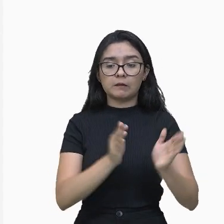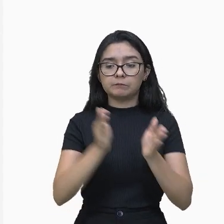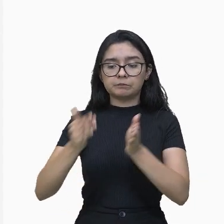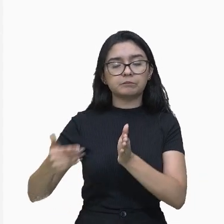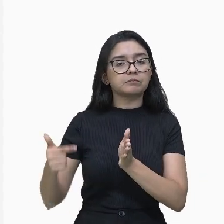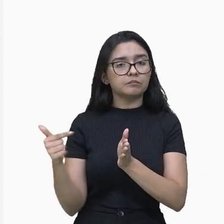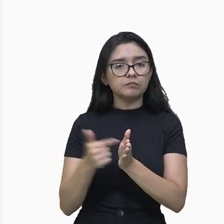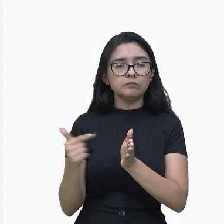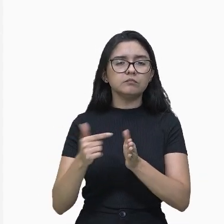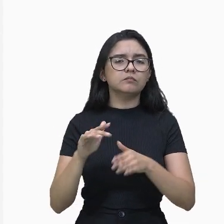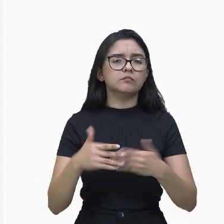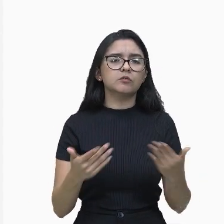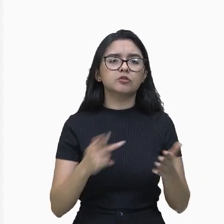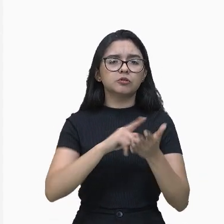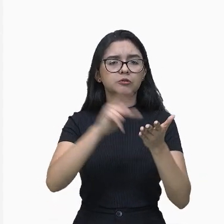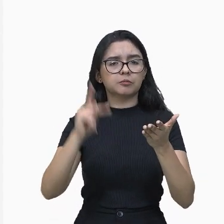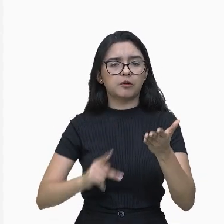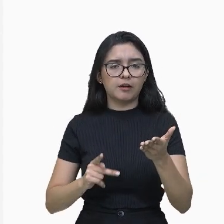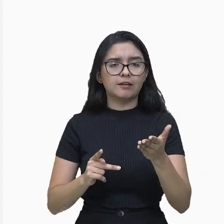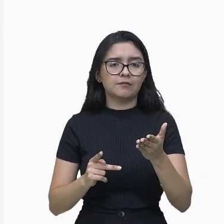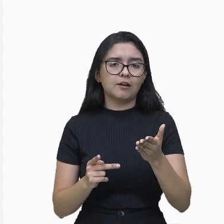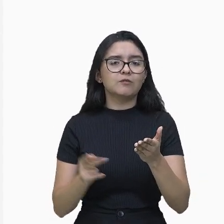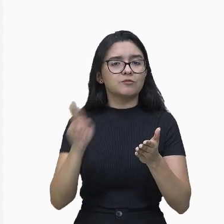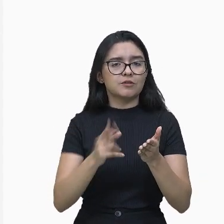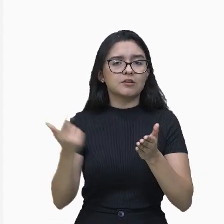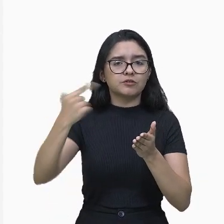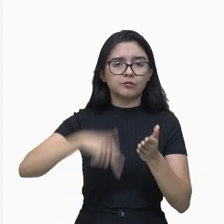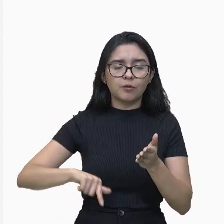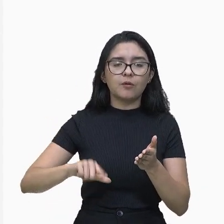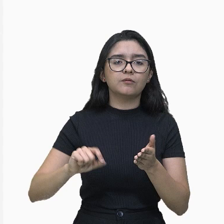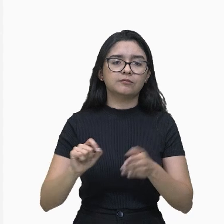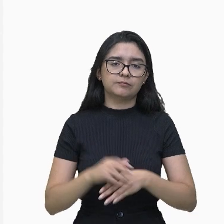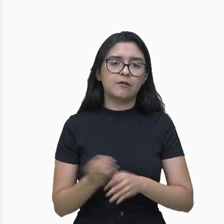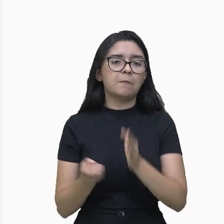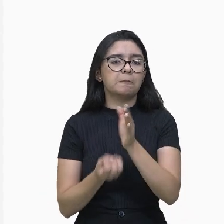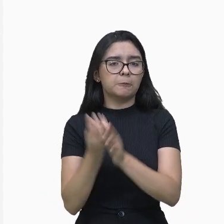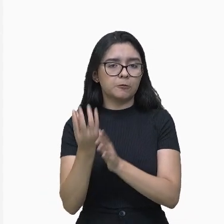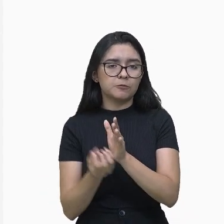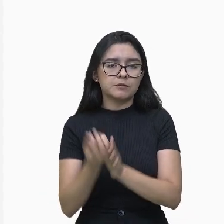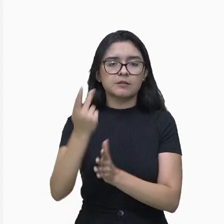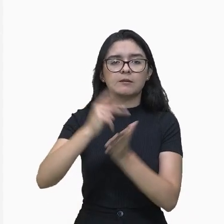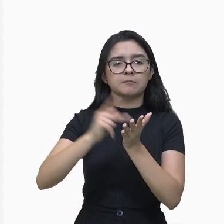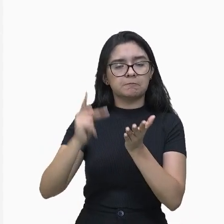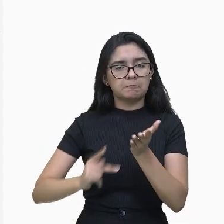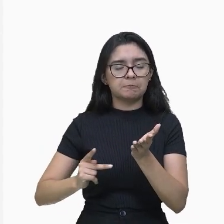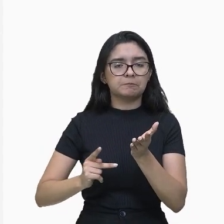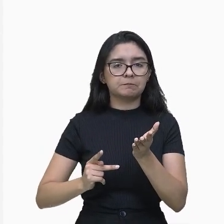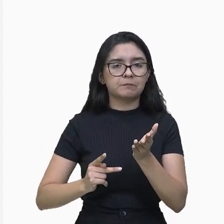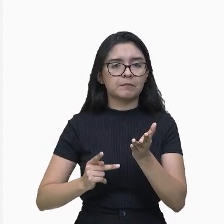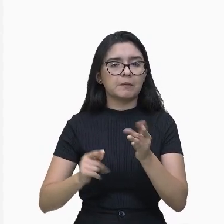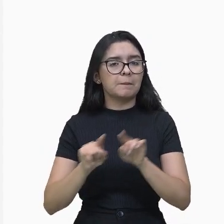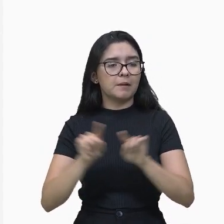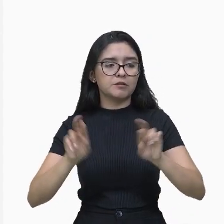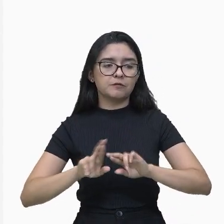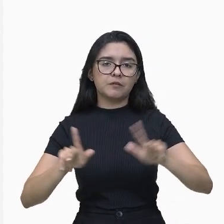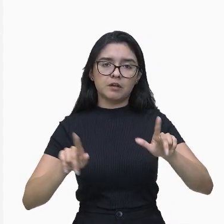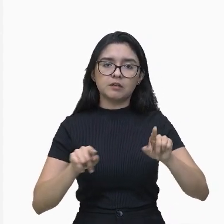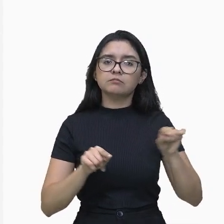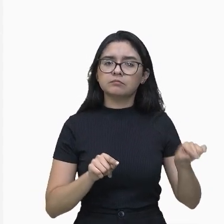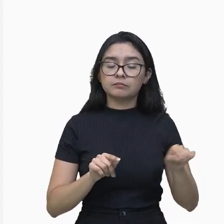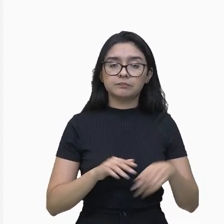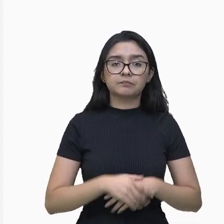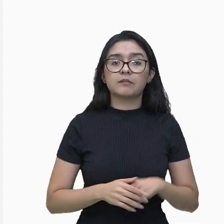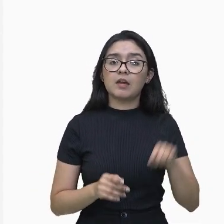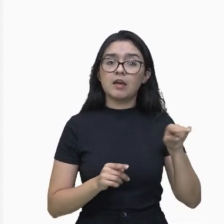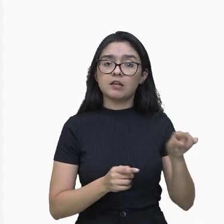os poetas vão recuperar essas formas fixas vão produzir novamente sonetos só que de maneira diferente os parnasianos